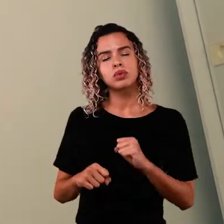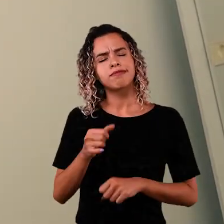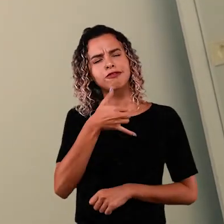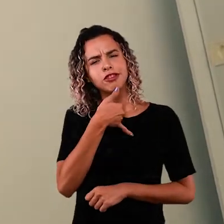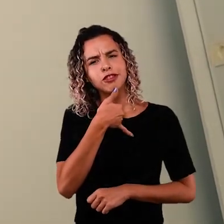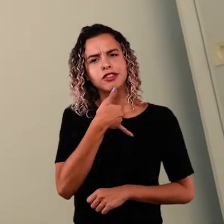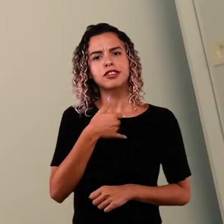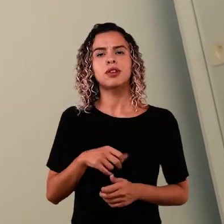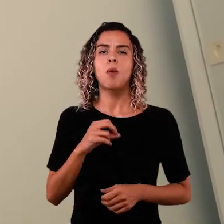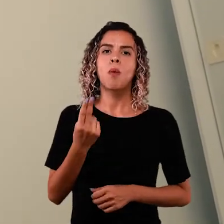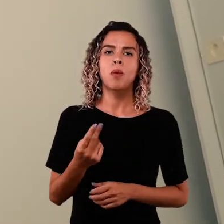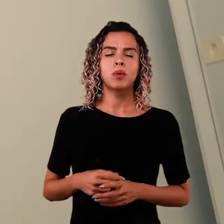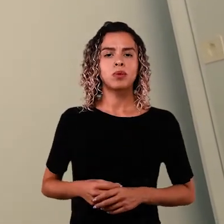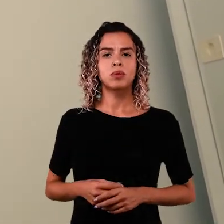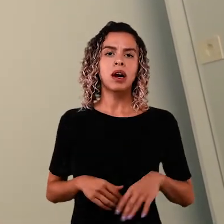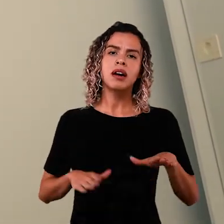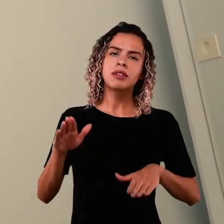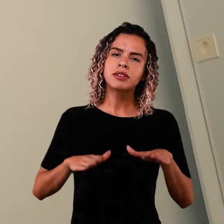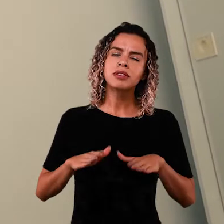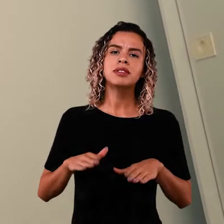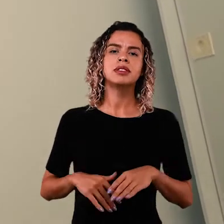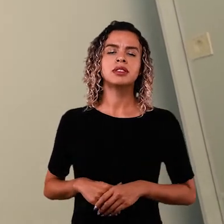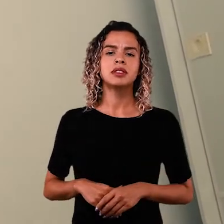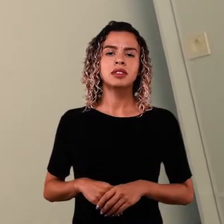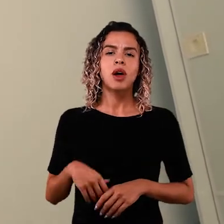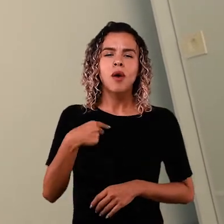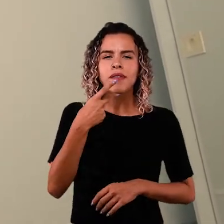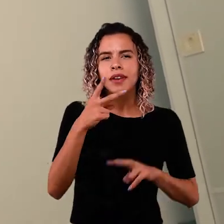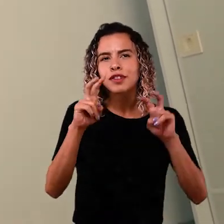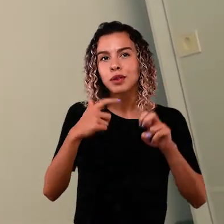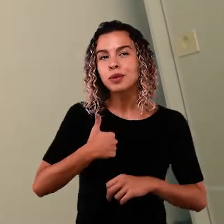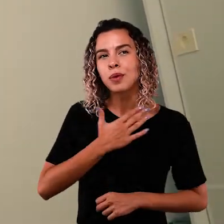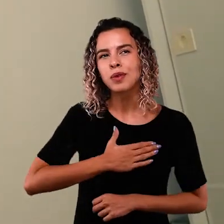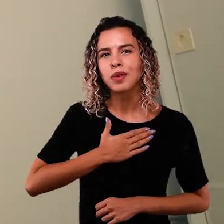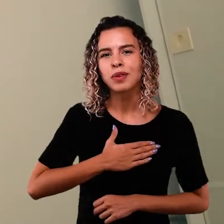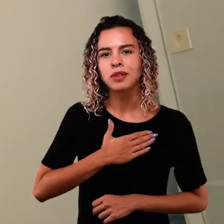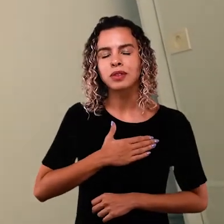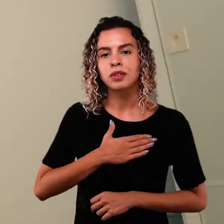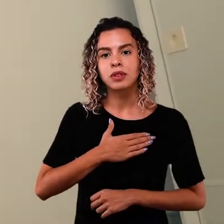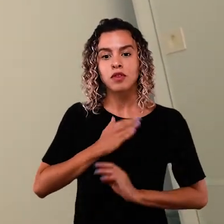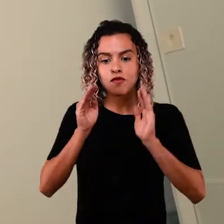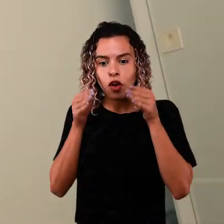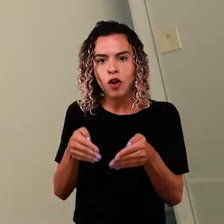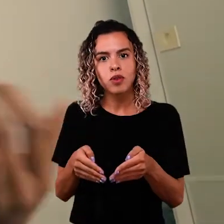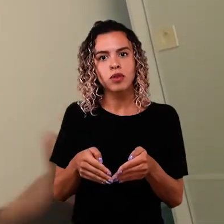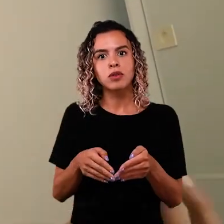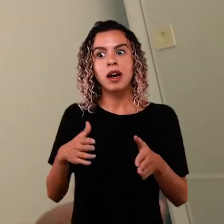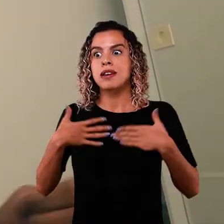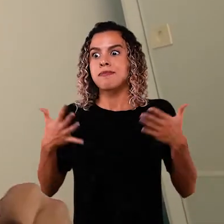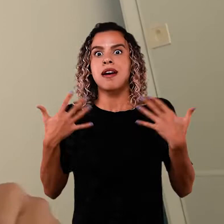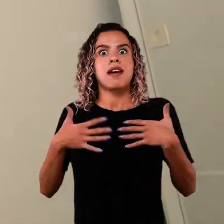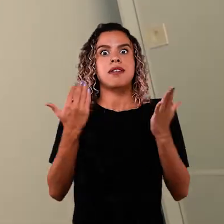muito triste, ou em algumas situações, quando eu falava de algo que eu gostava muito, os meus hiperfocos, eu ficava